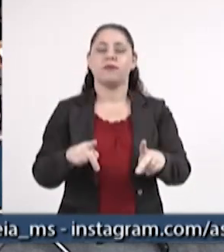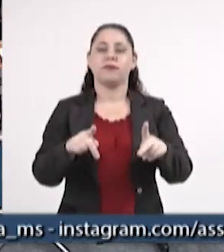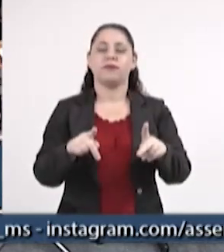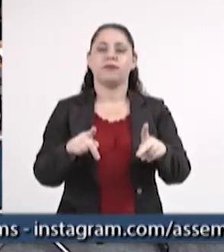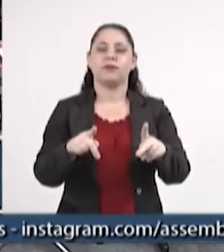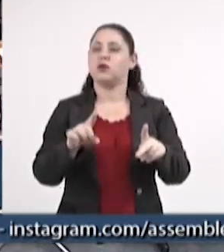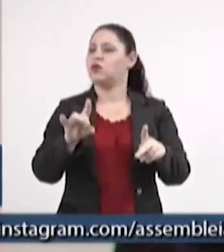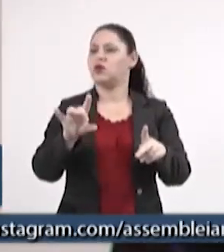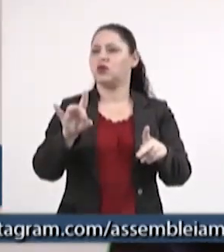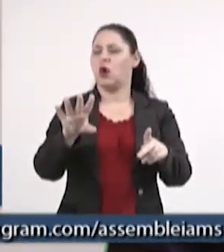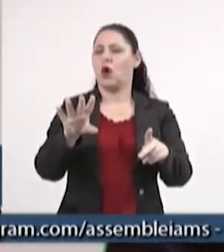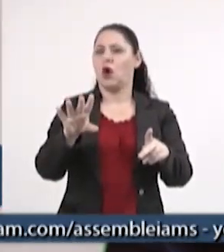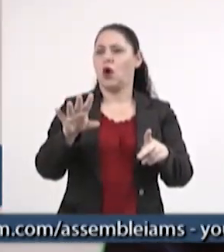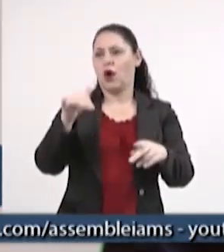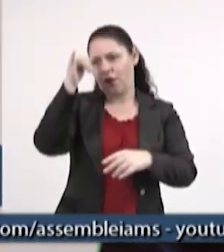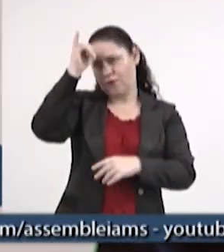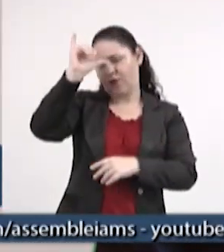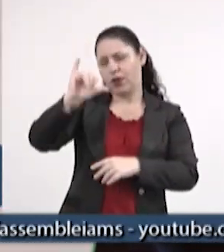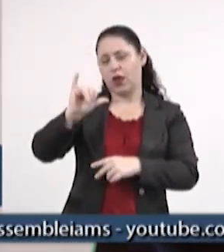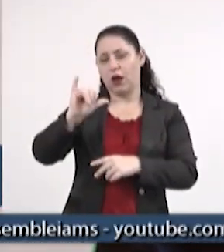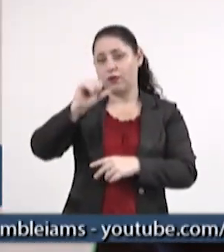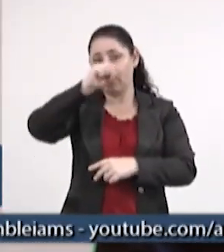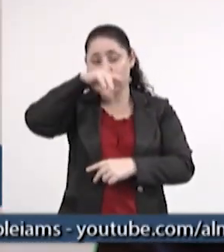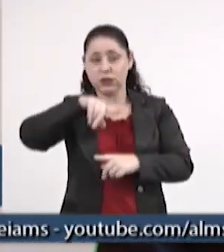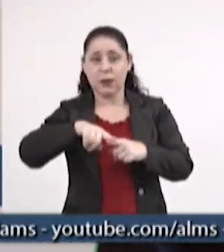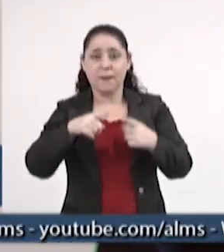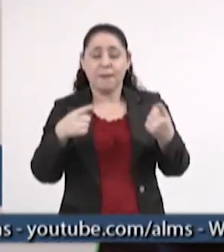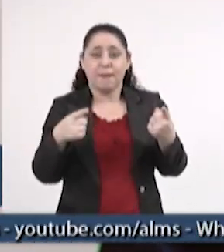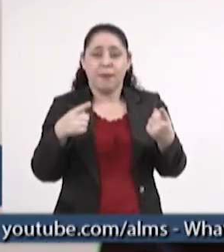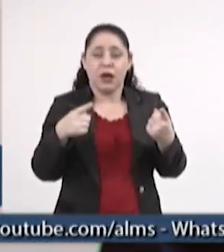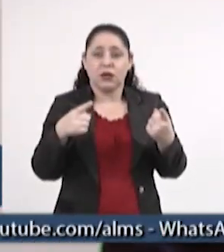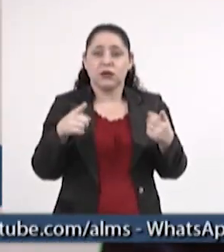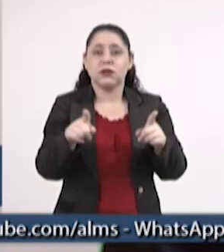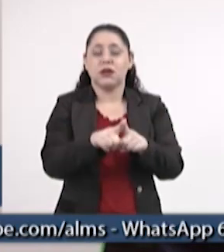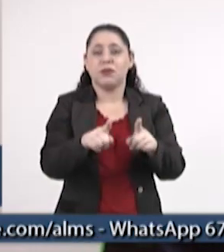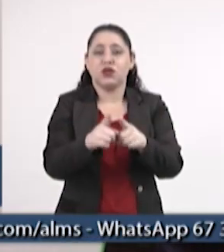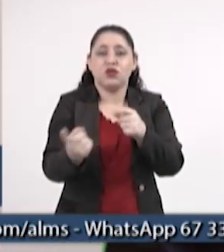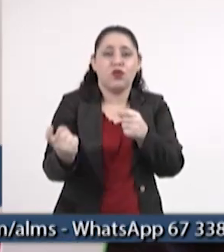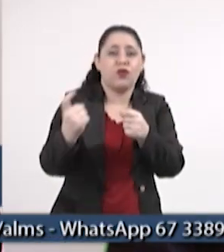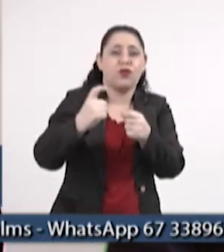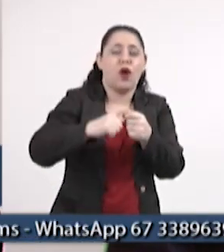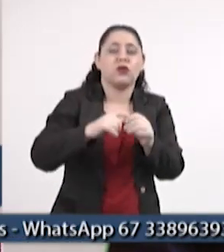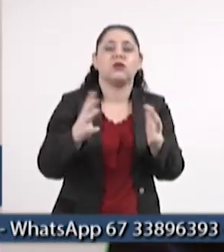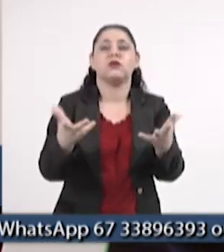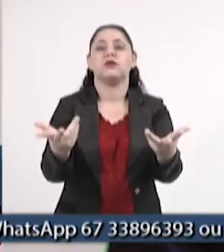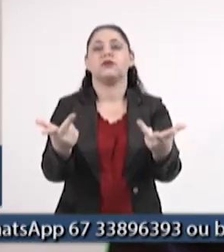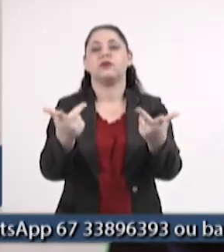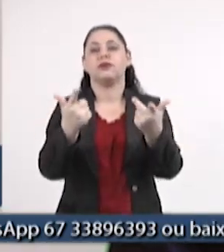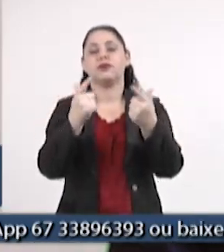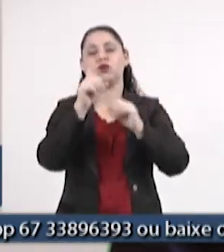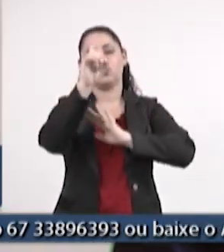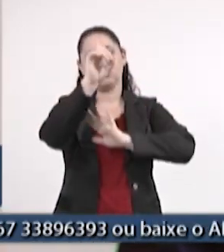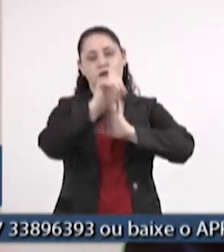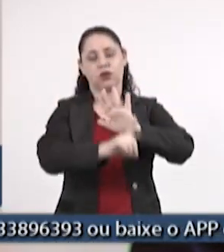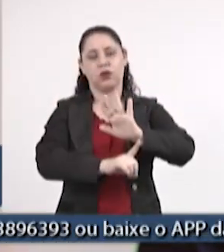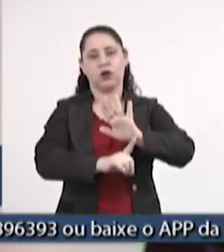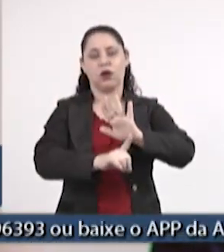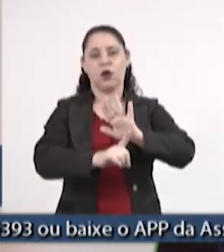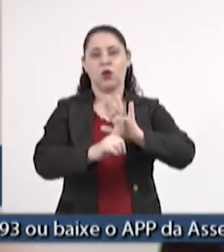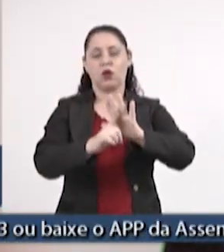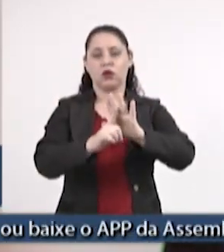públicas, não só de combate à violência, mas de resgate, de efetivação dos